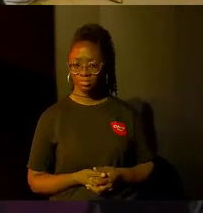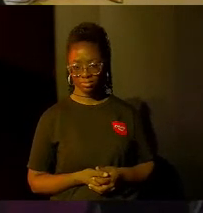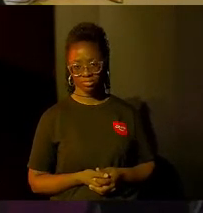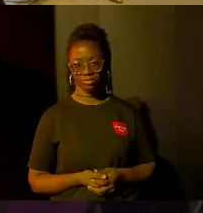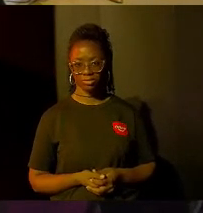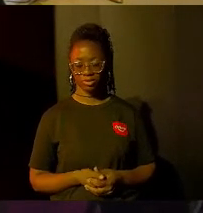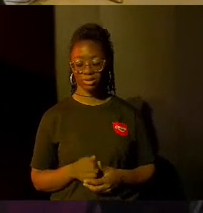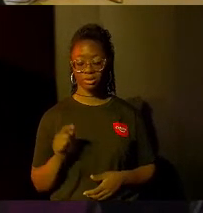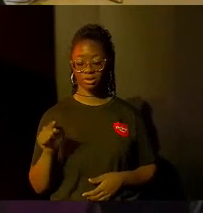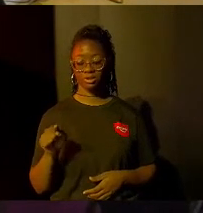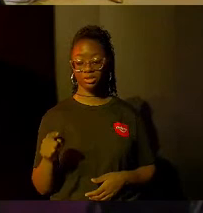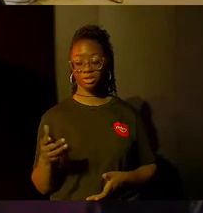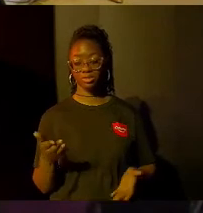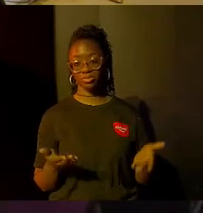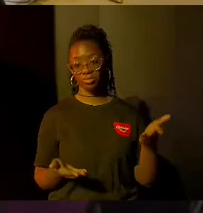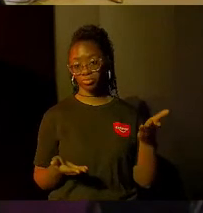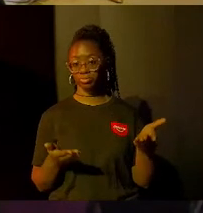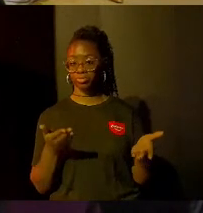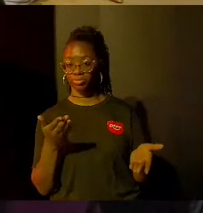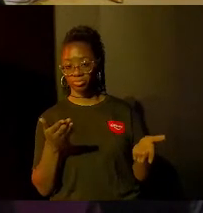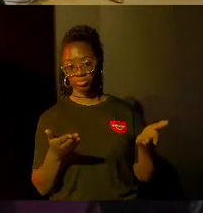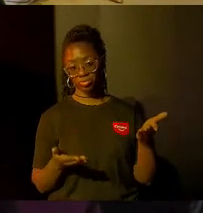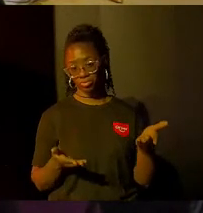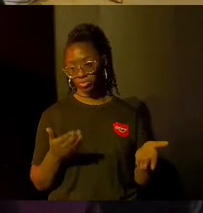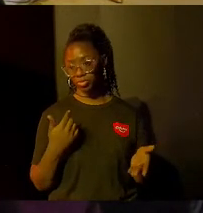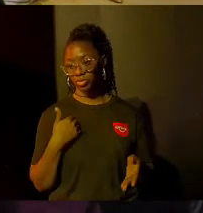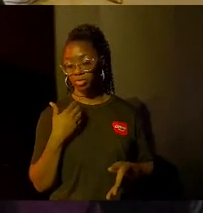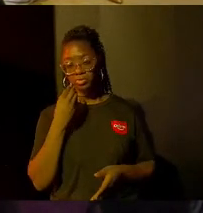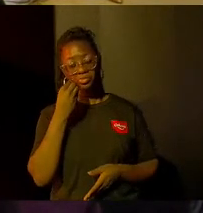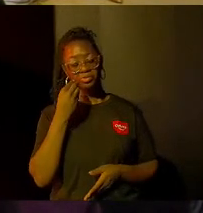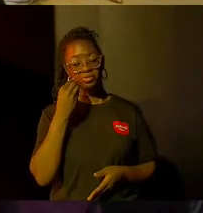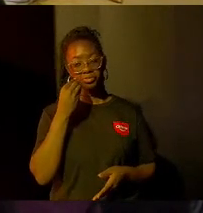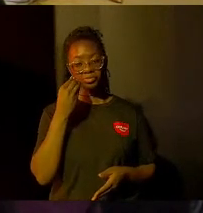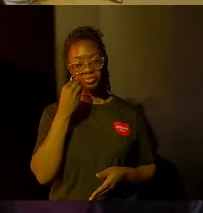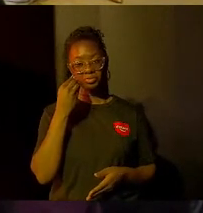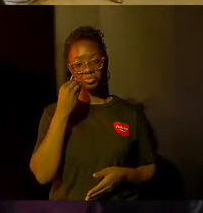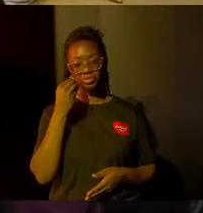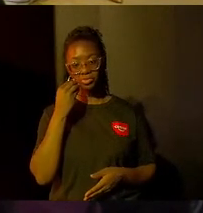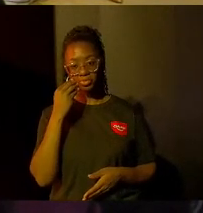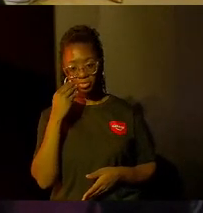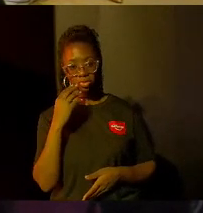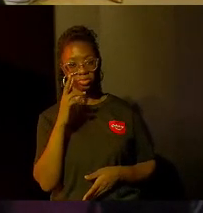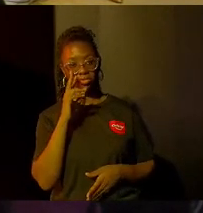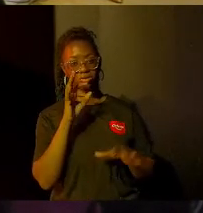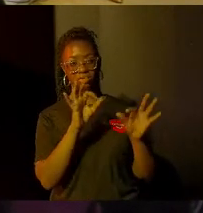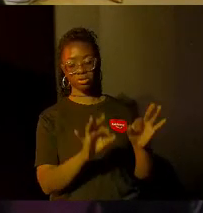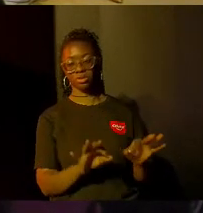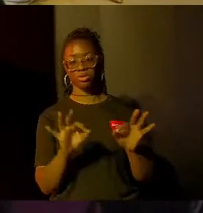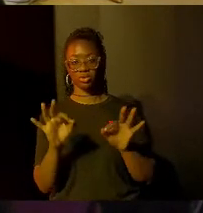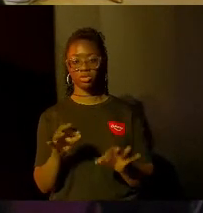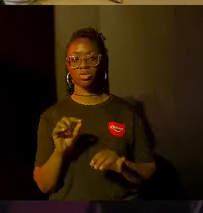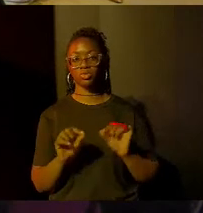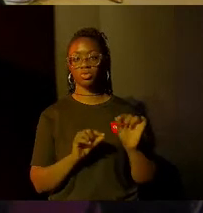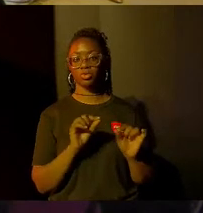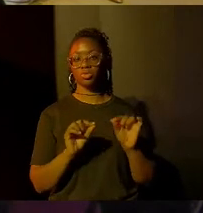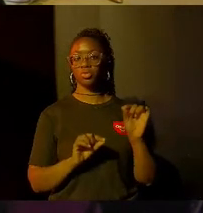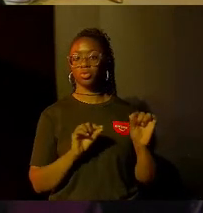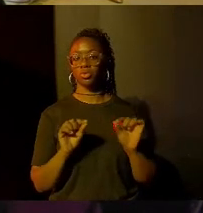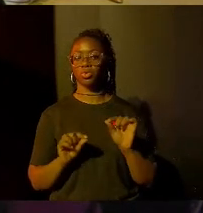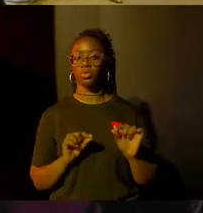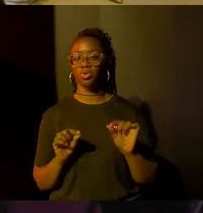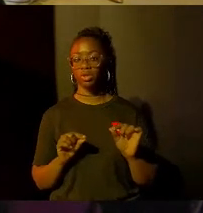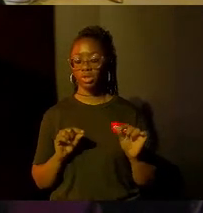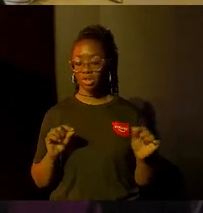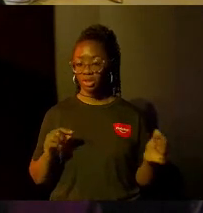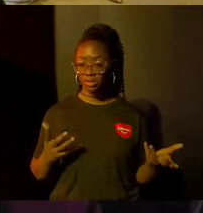e Nesse balanço eu procurei determinar o que é que tinha me Tornado João